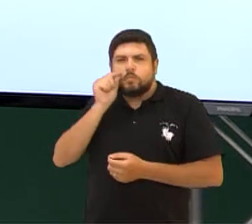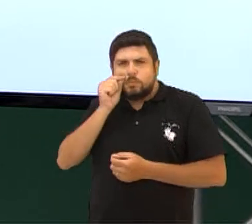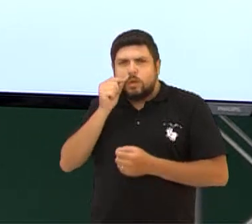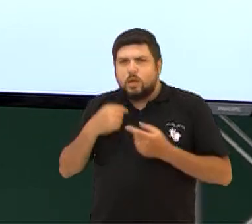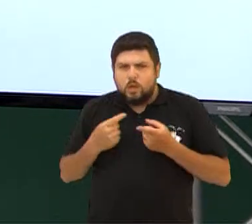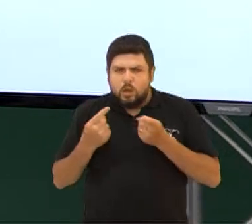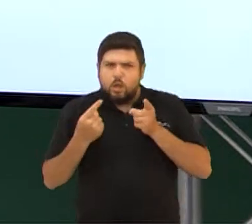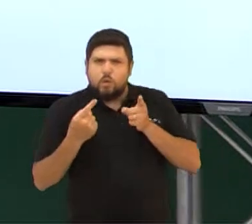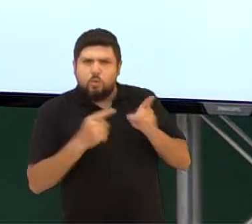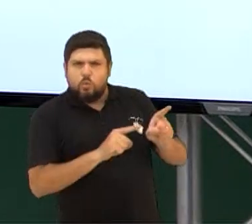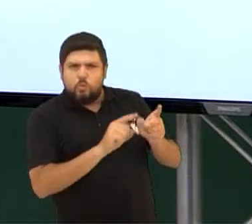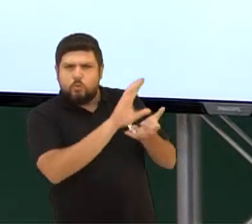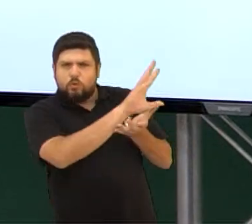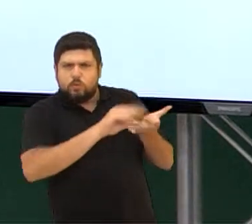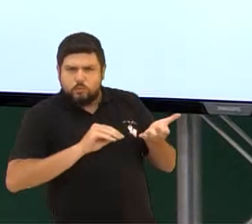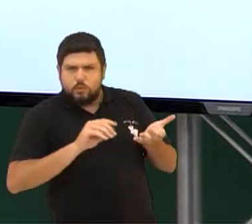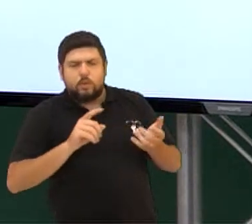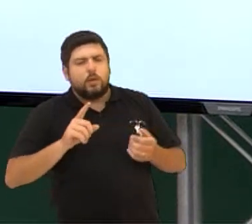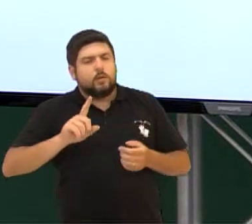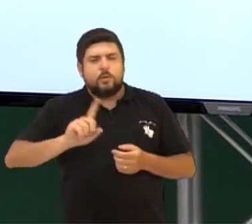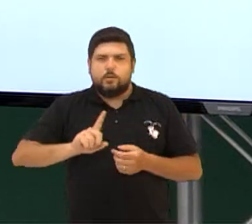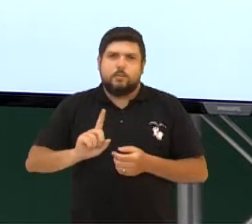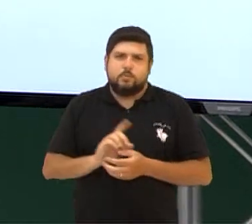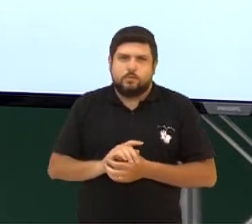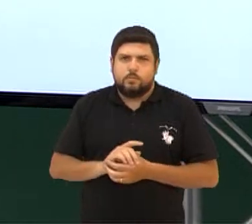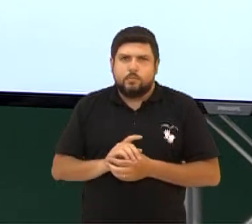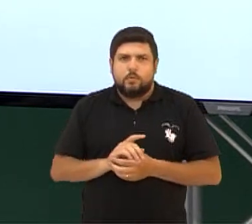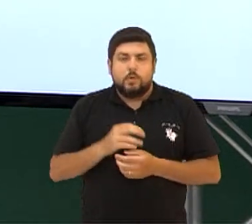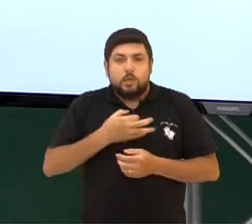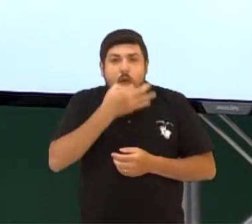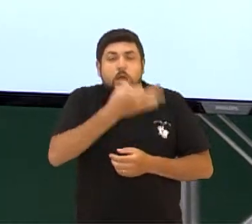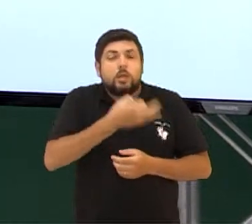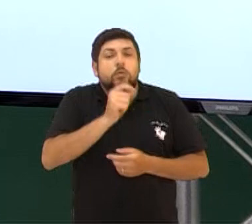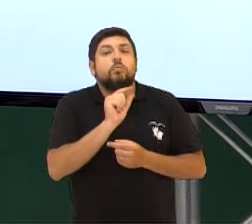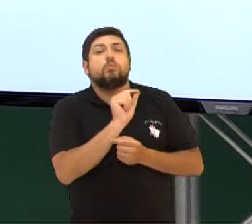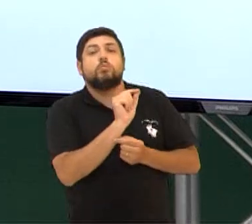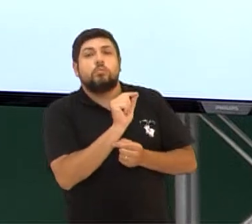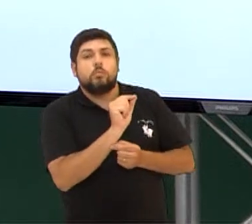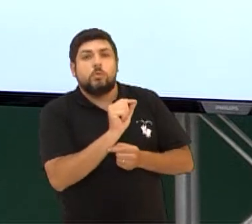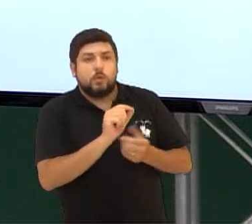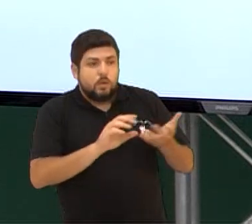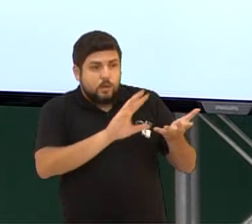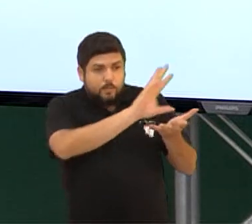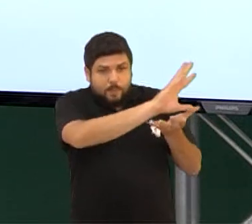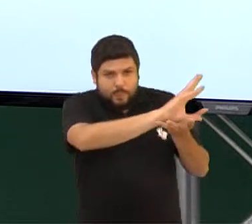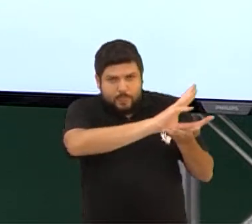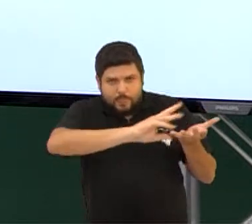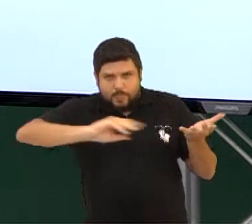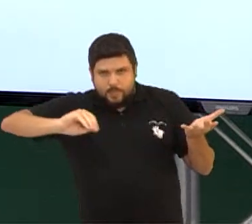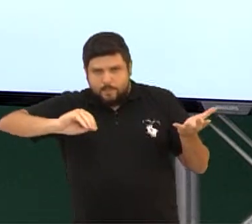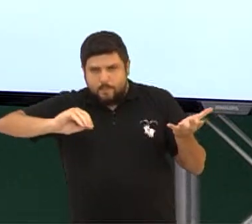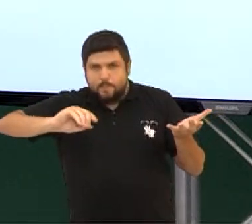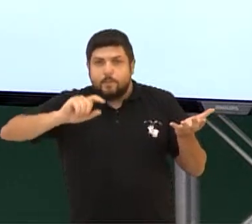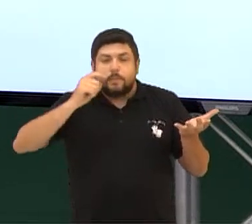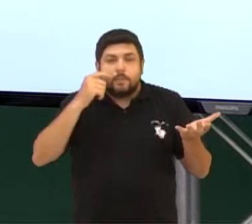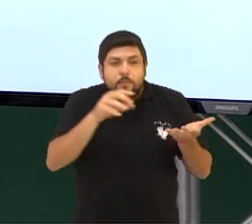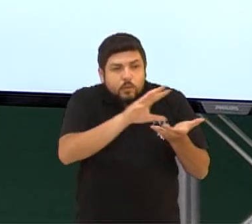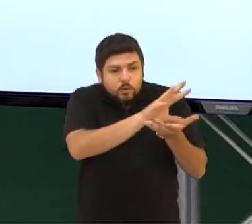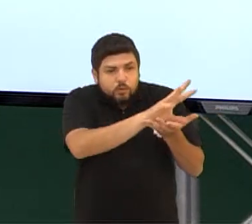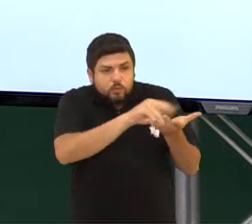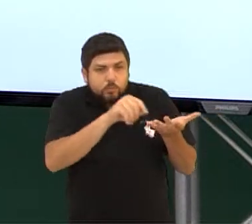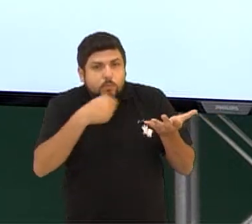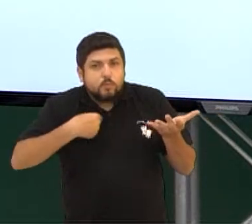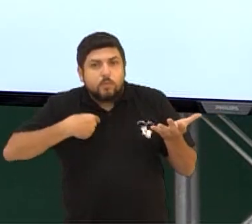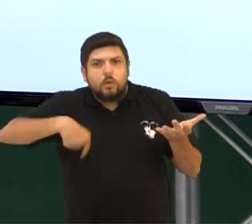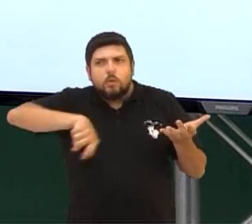arte? Não. Ele critica dizendo o quê? Que essa reprodução que vai fazer com que nós